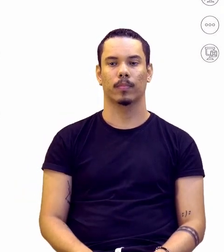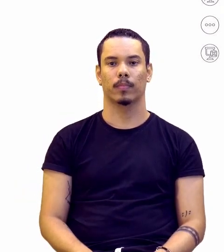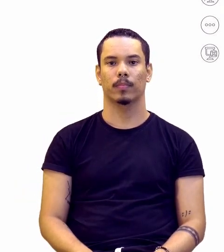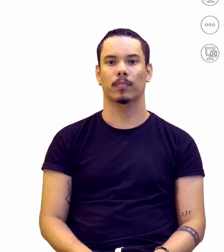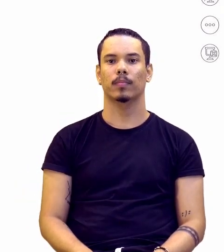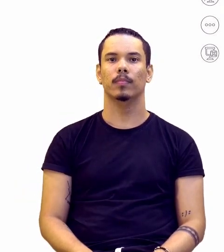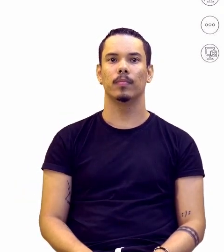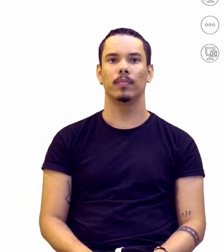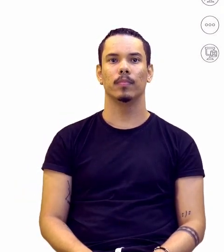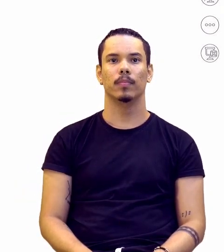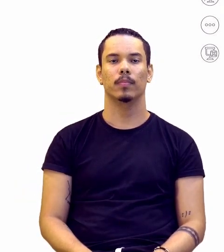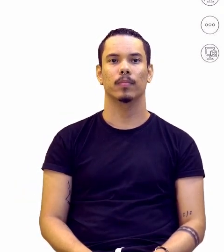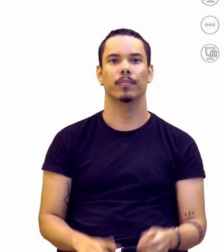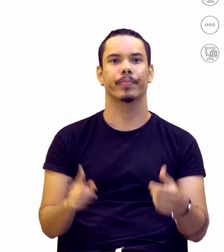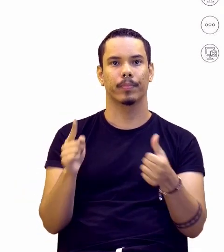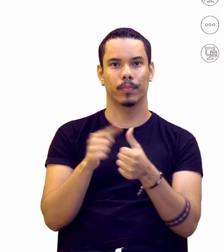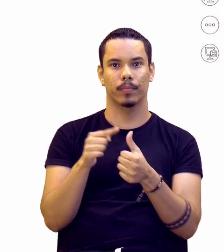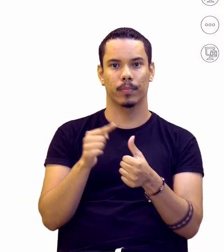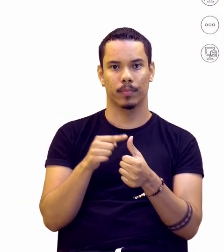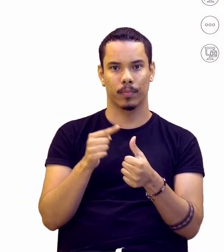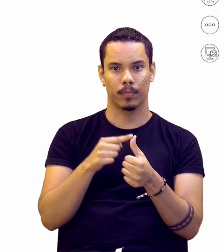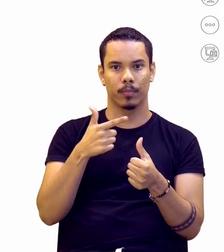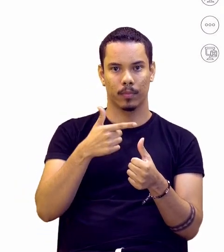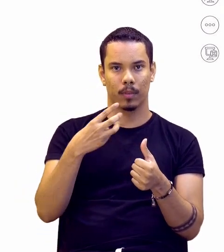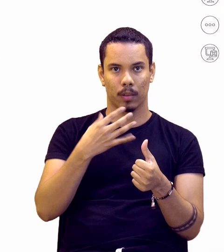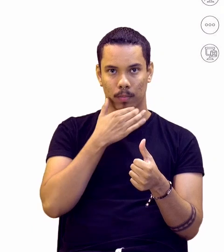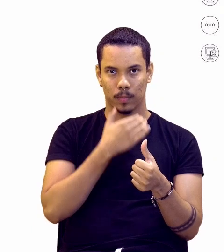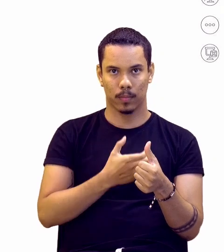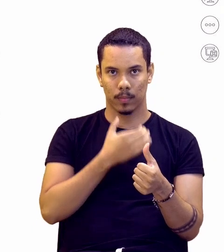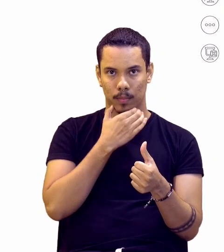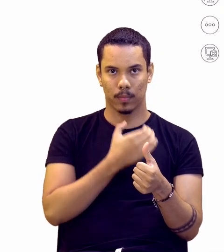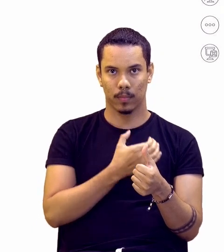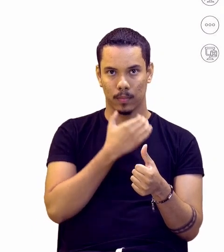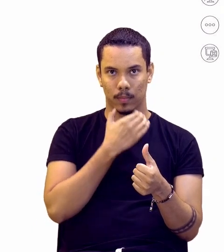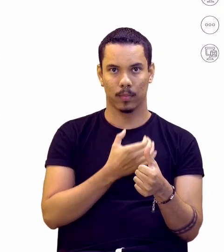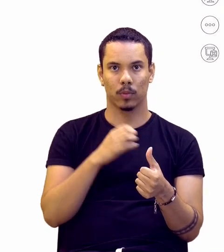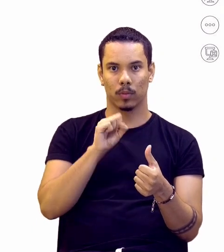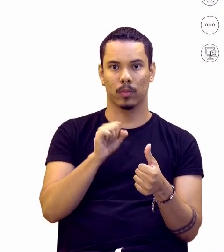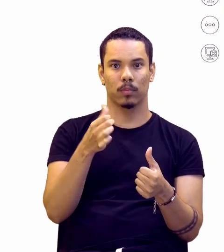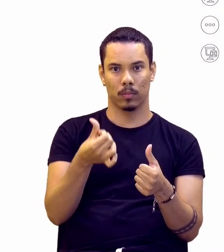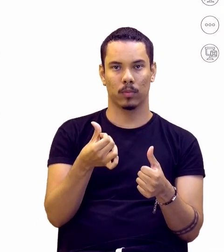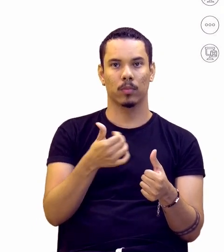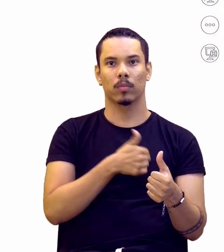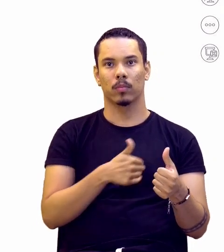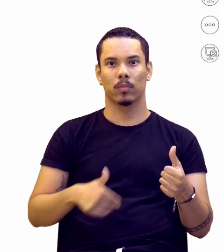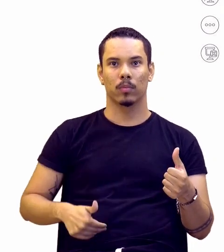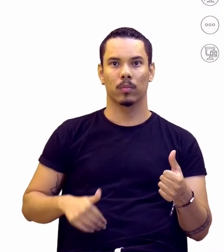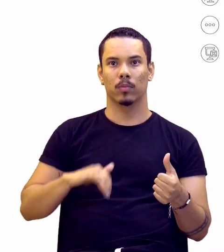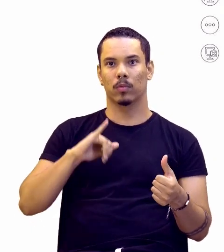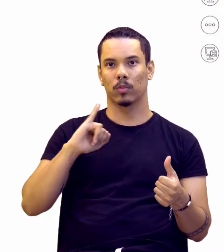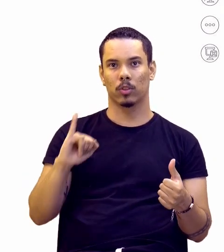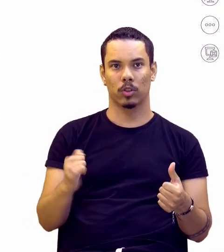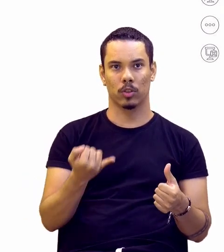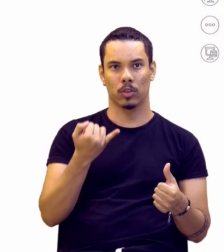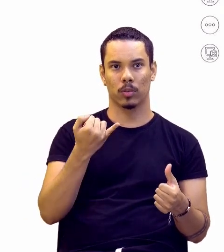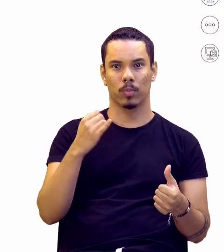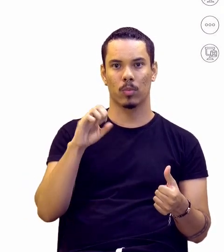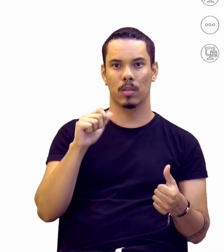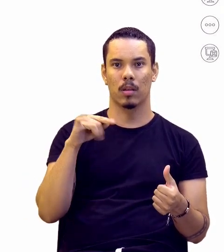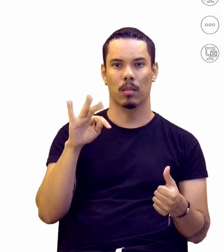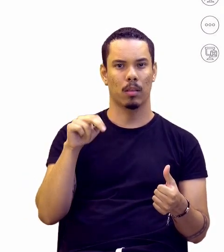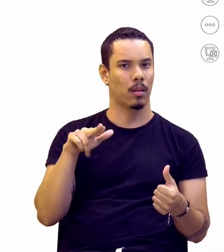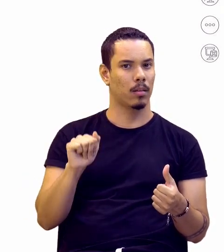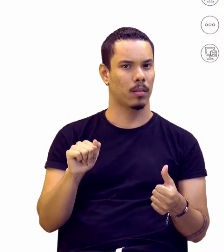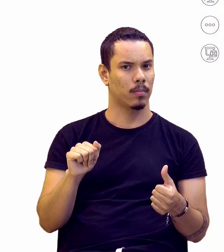Então, foi 23 de dezembro de 86 e o governador foi Jerônimo Garcia de Santana. Nós falamos